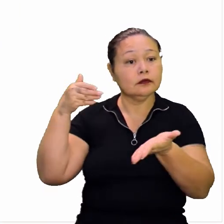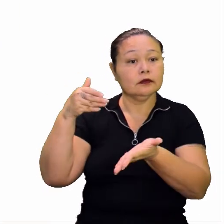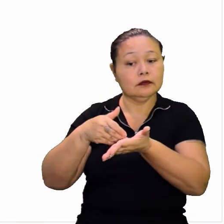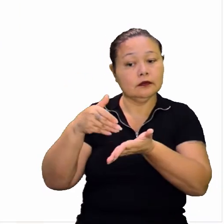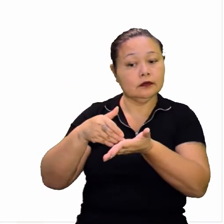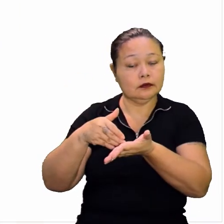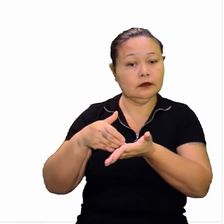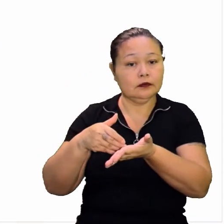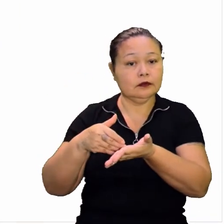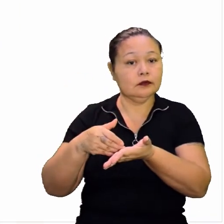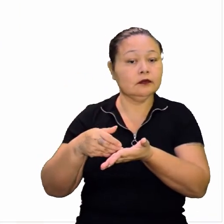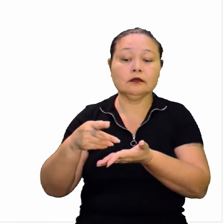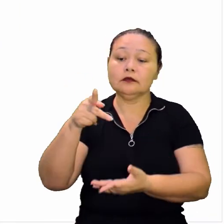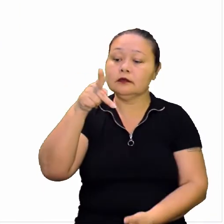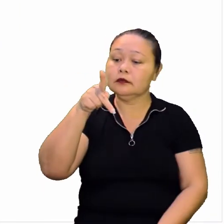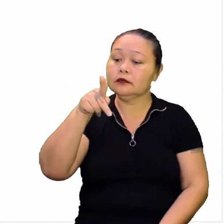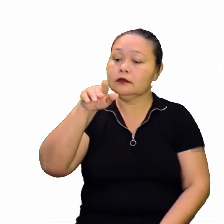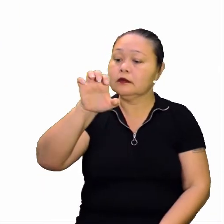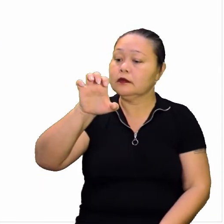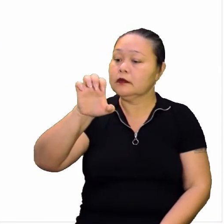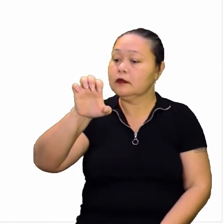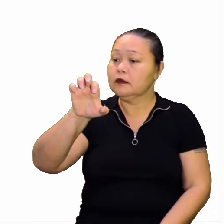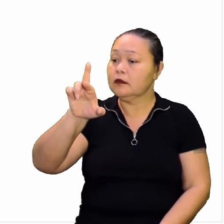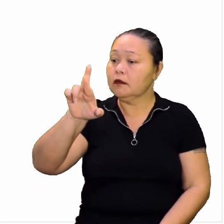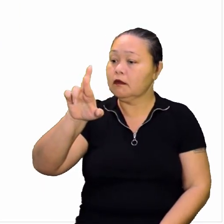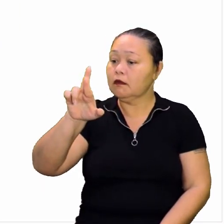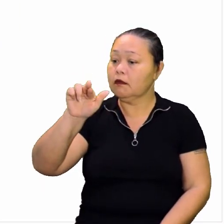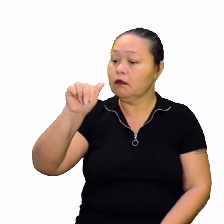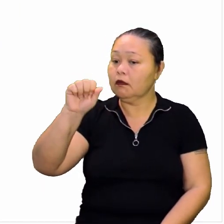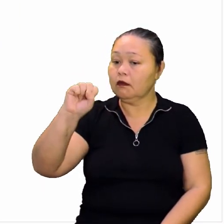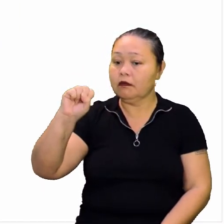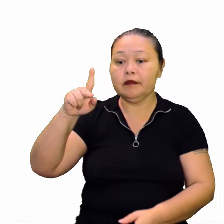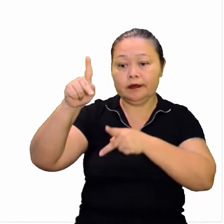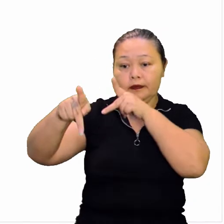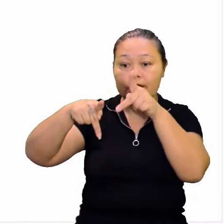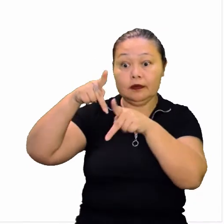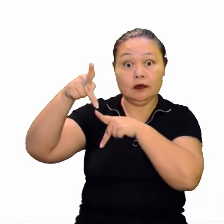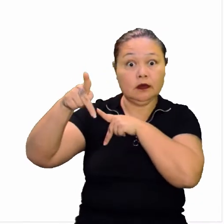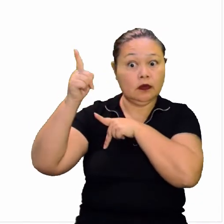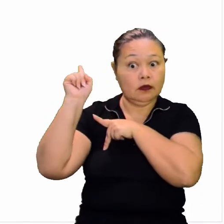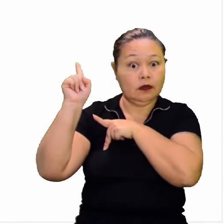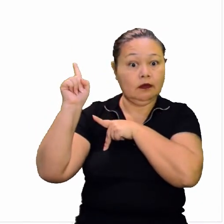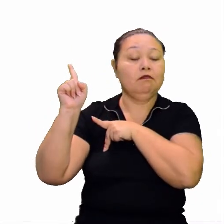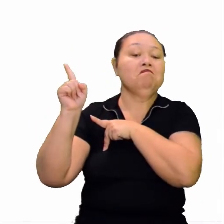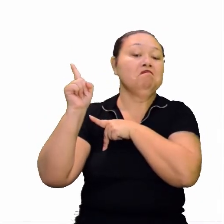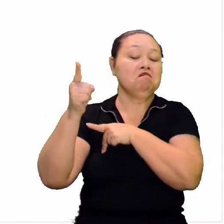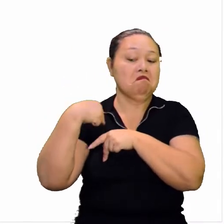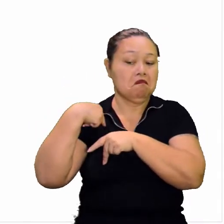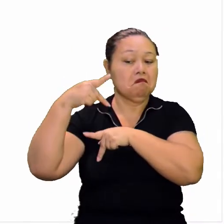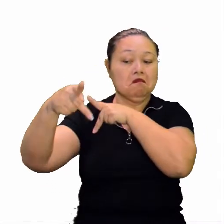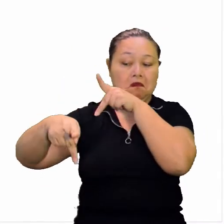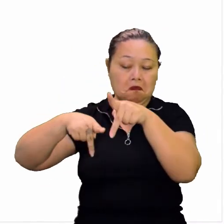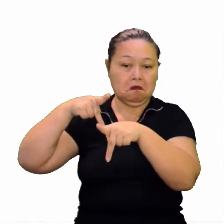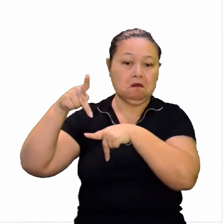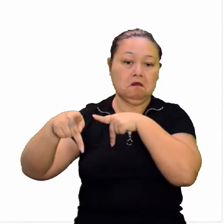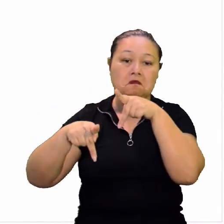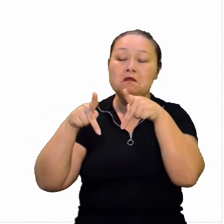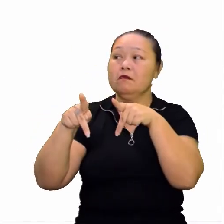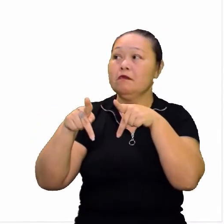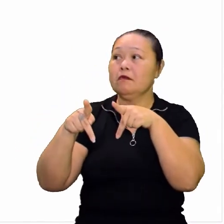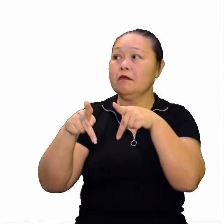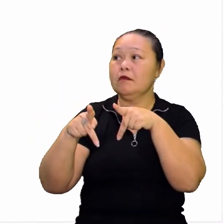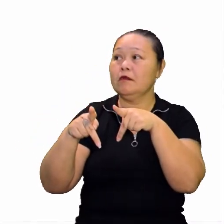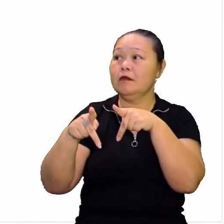último, eu irei falar sobre o povo persa. Ei, pensa no povo